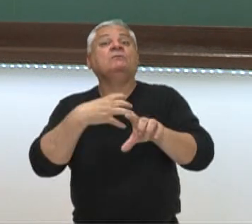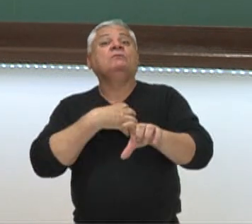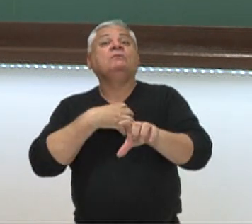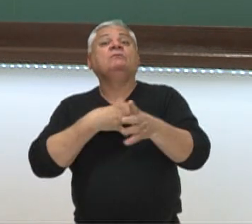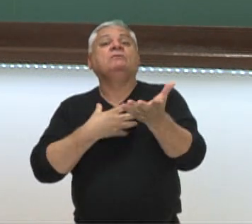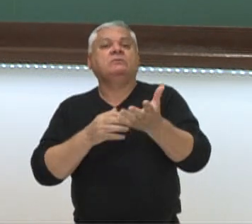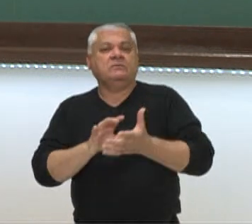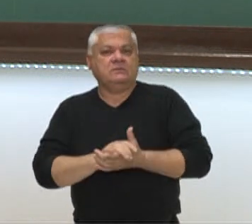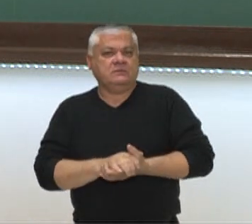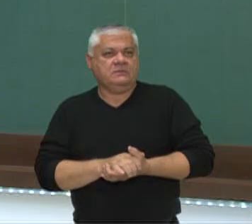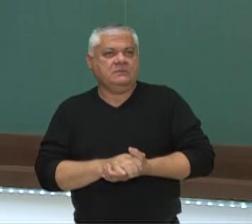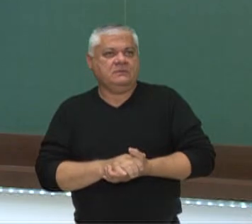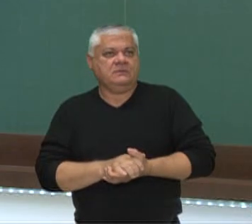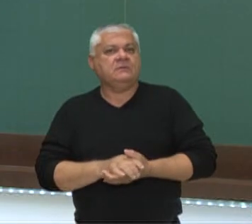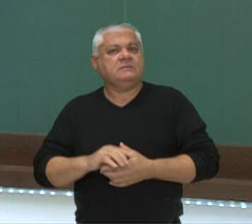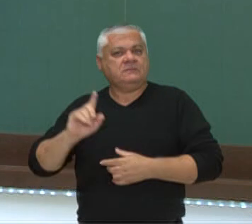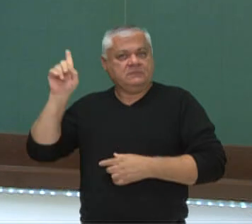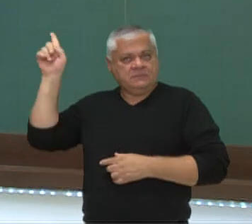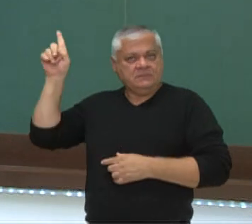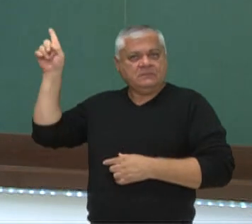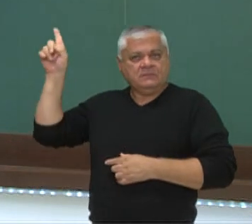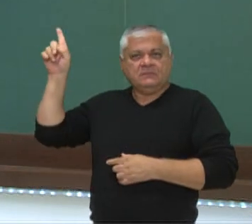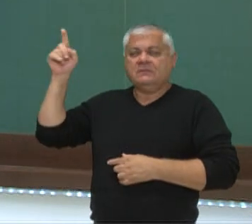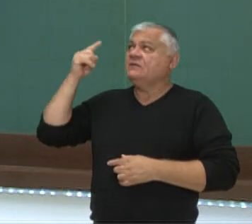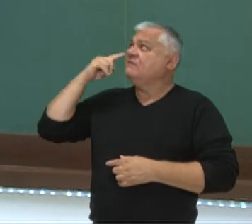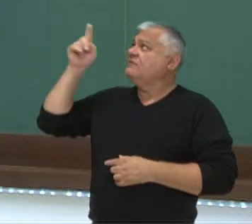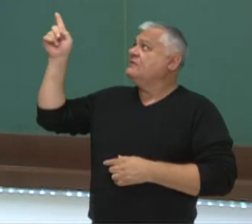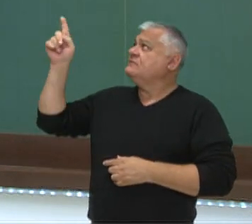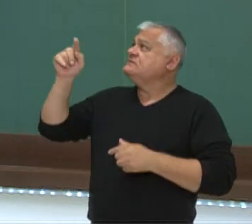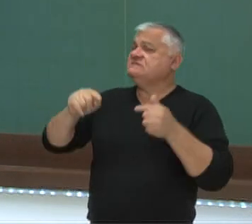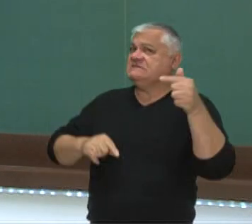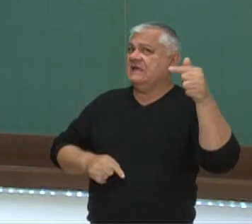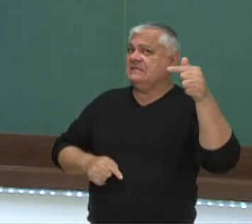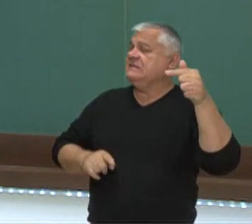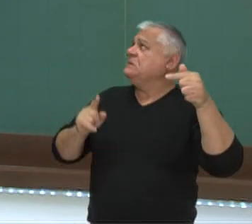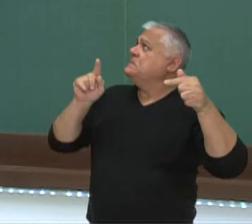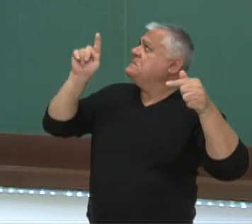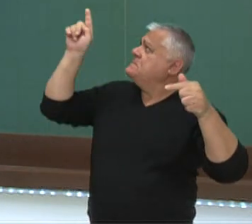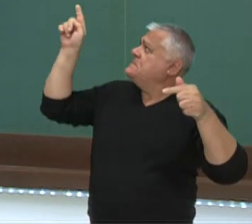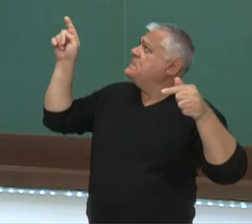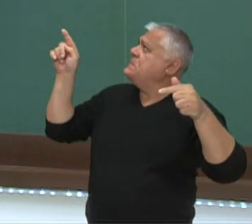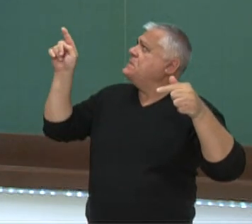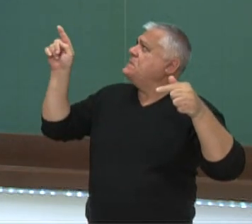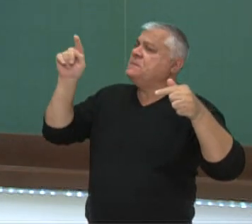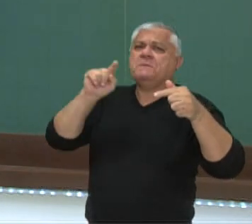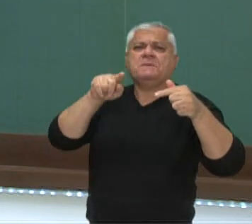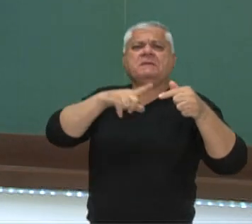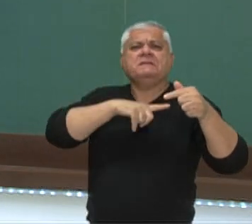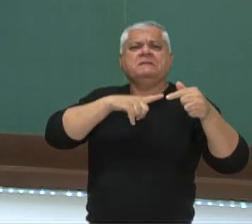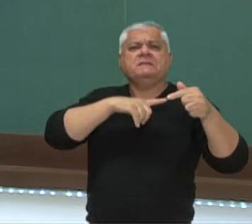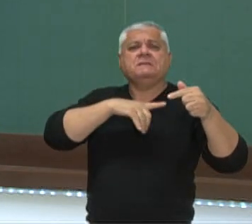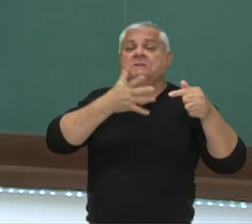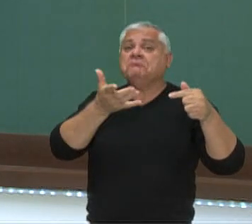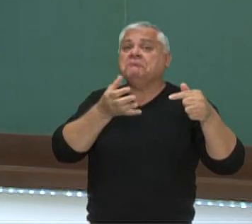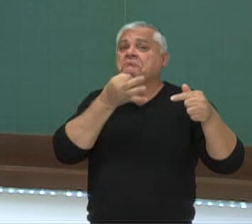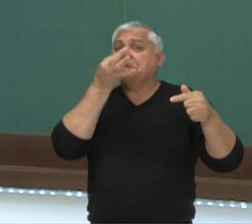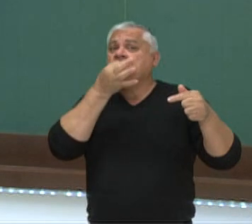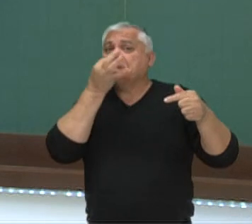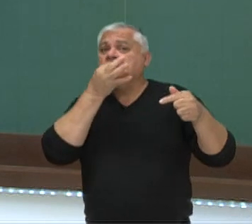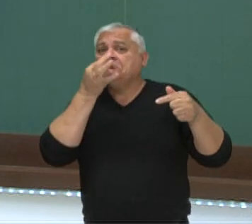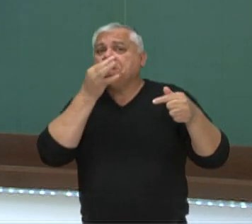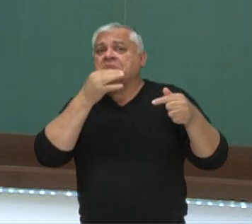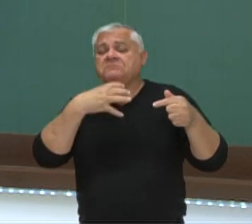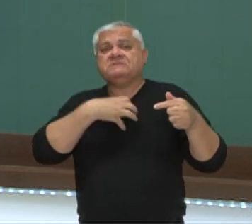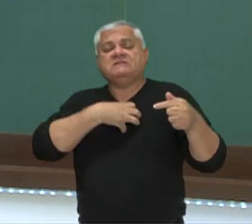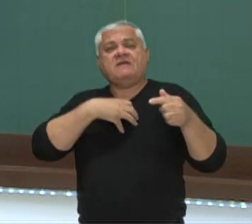Tenho aqui alguns elementos, 7 elementos, que mostram uma sugestão de como ser feliz,